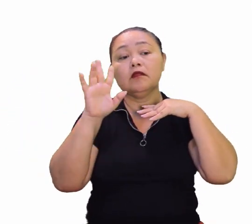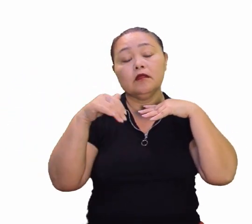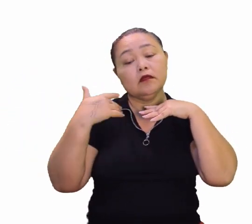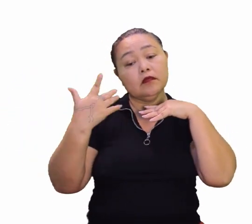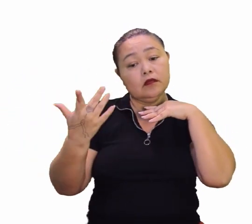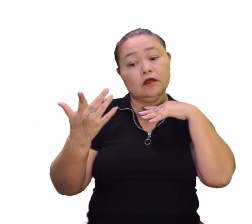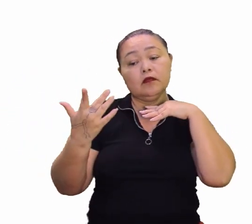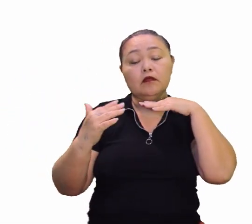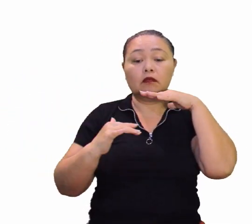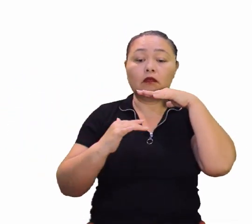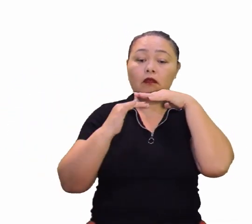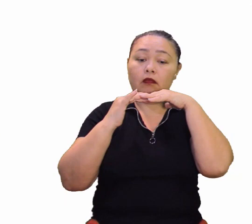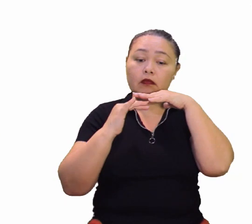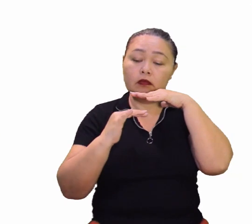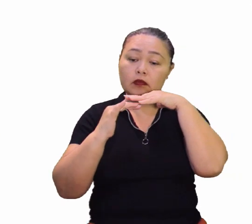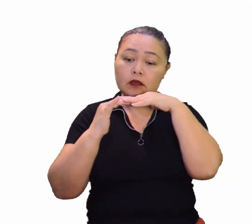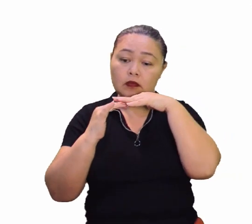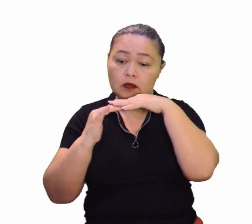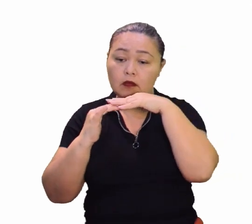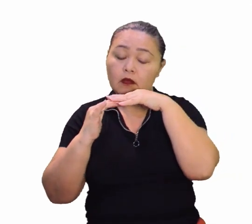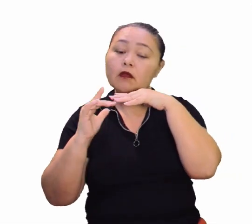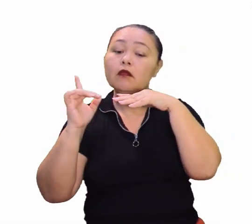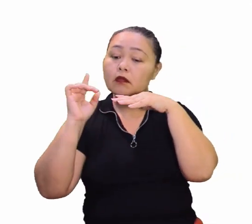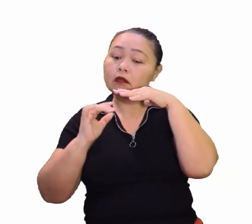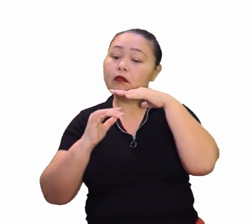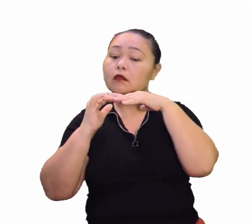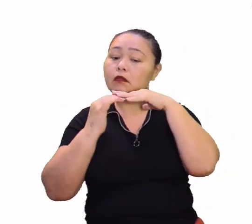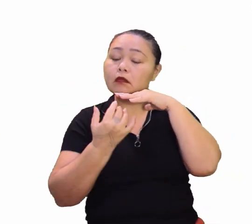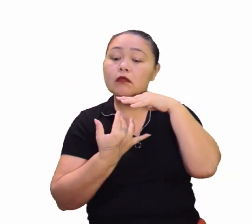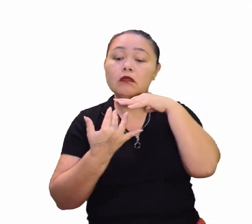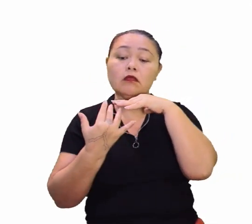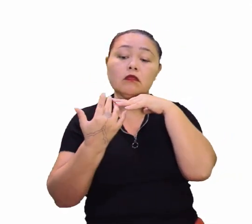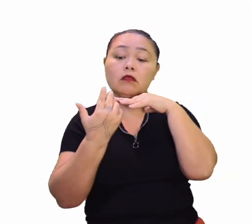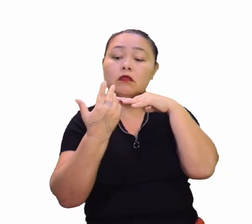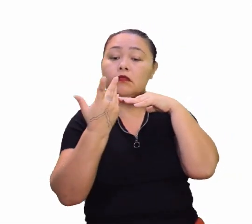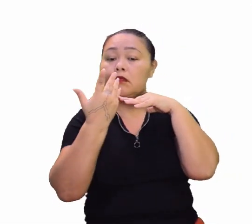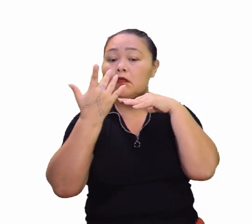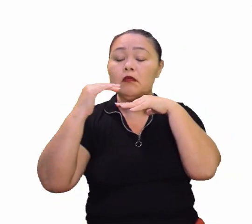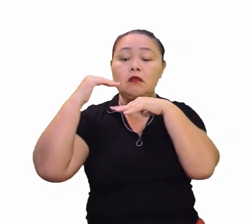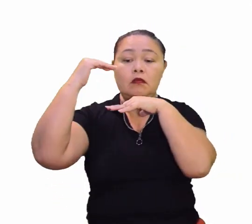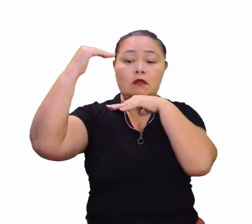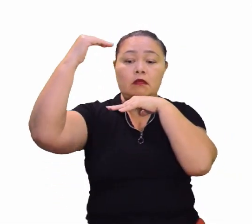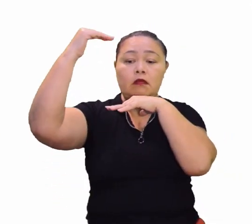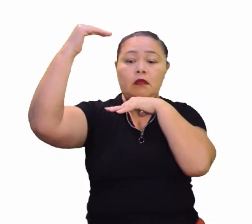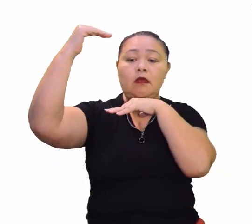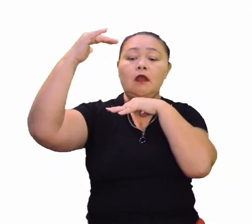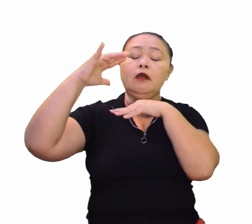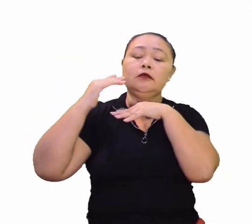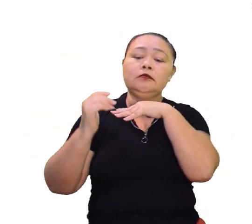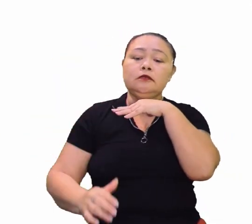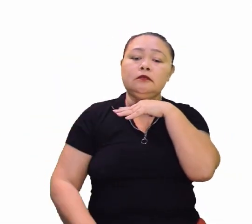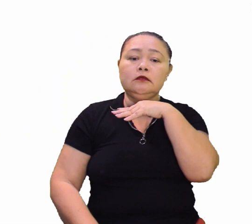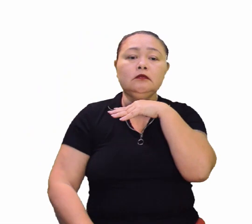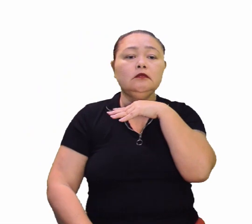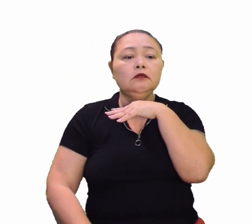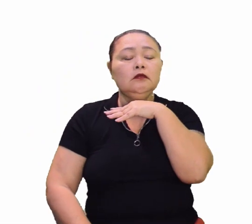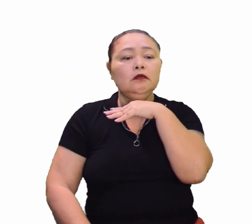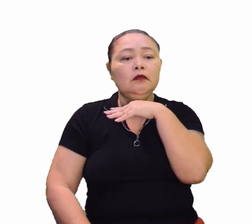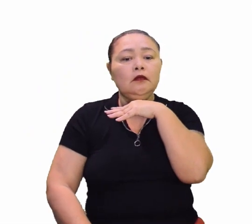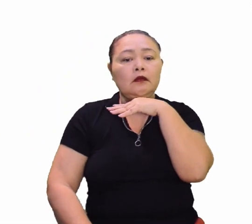denso, esse poluente que é quente, ele vai ter dificuldade de ser dissipado para as camadas mais altas da atmosfera.